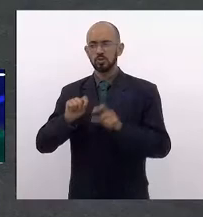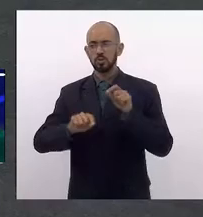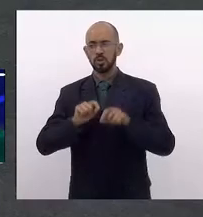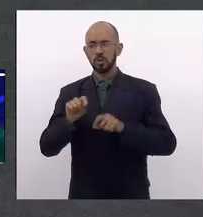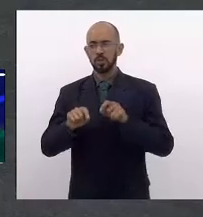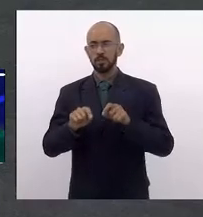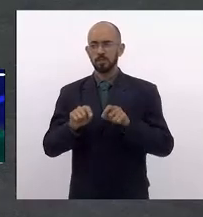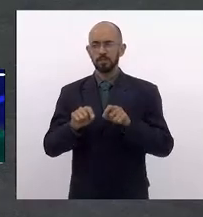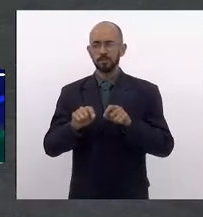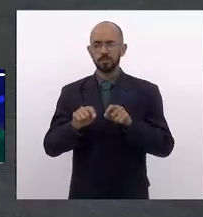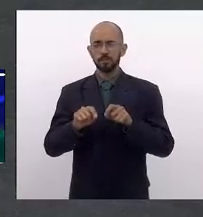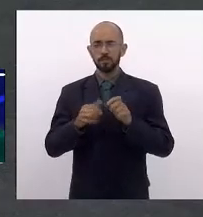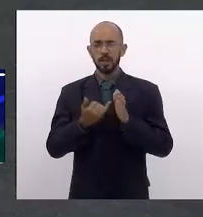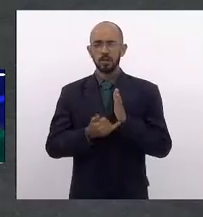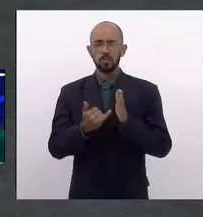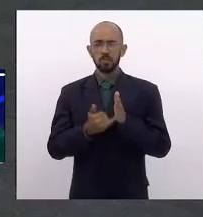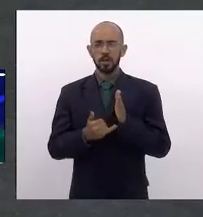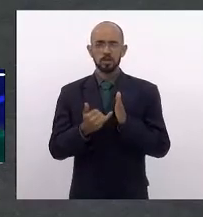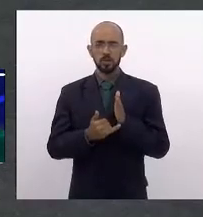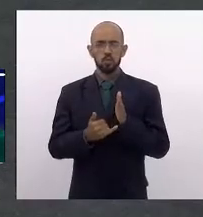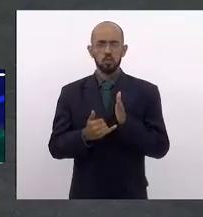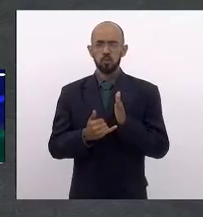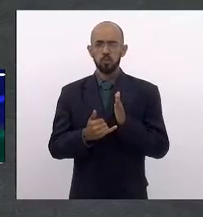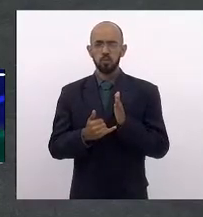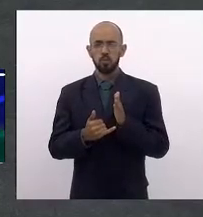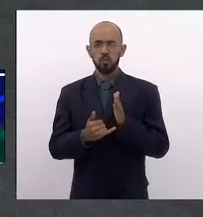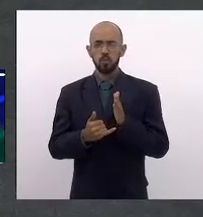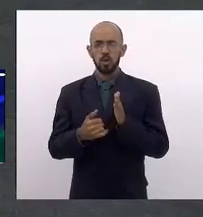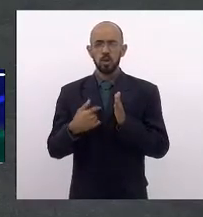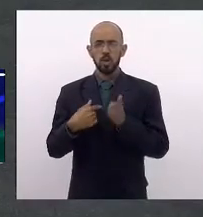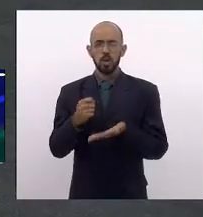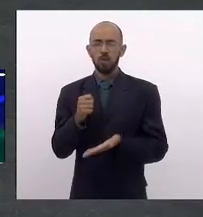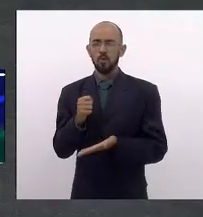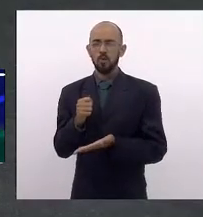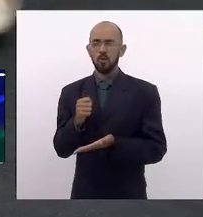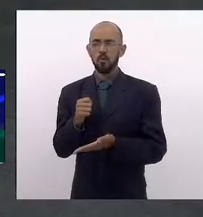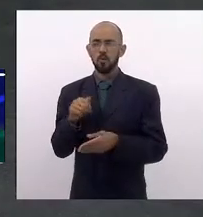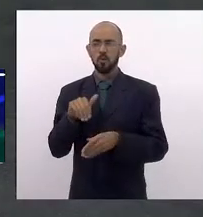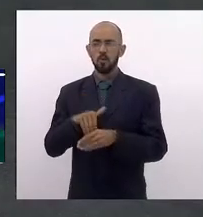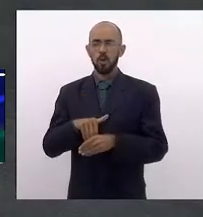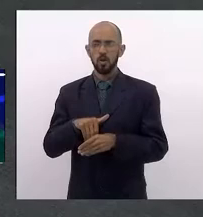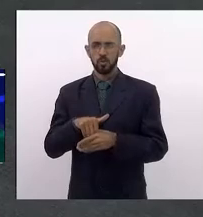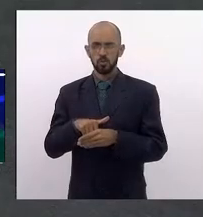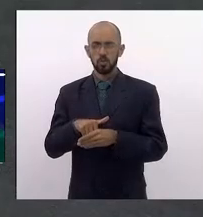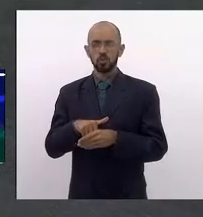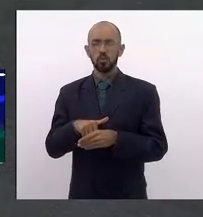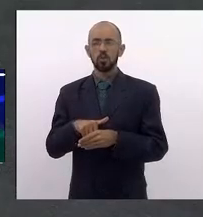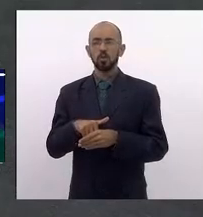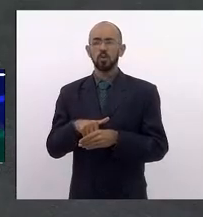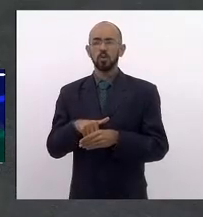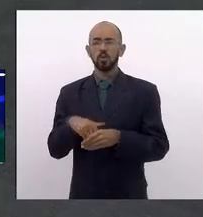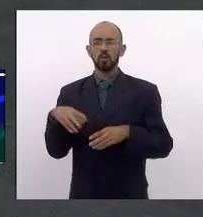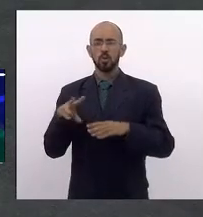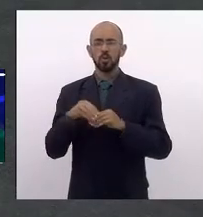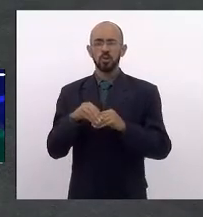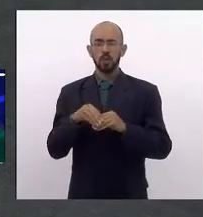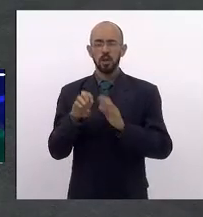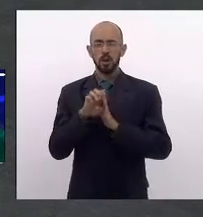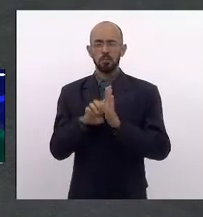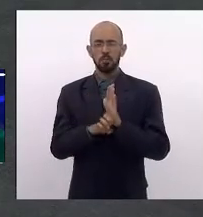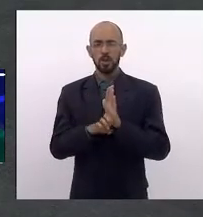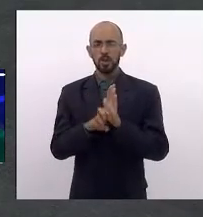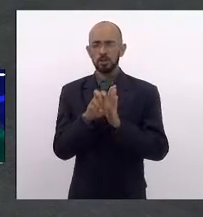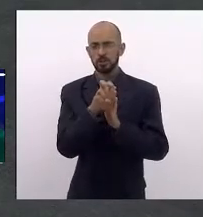e da tributação Eu voto aglutinando a emenda cinco